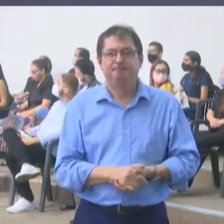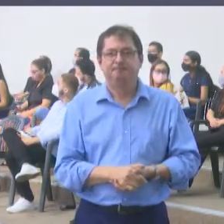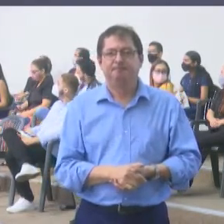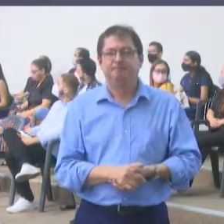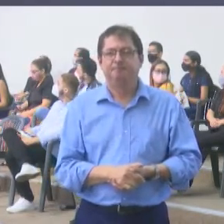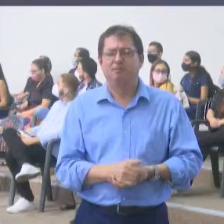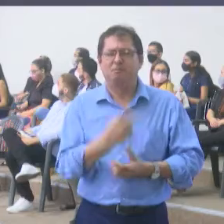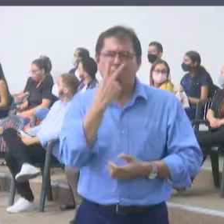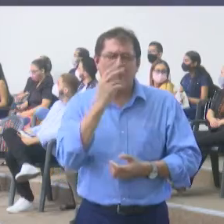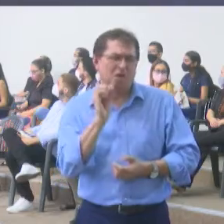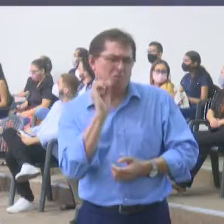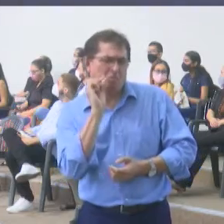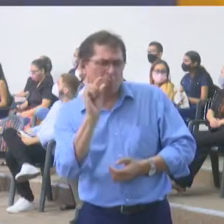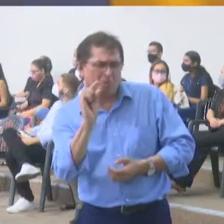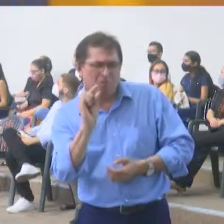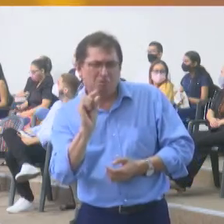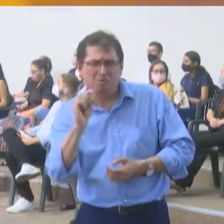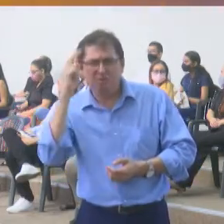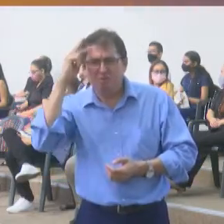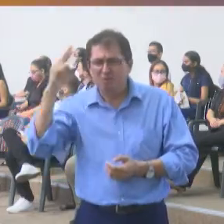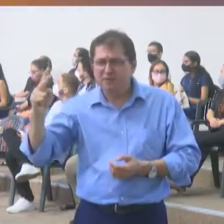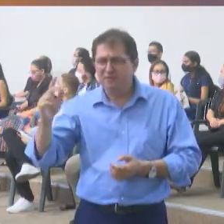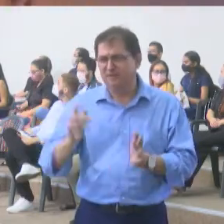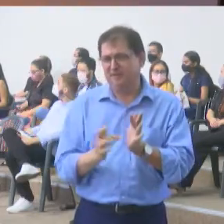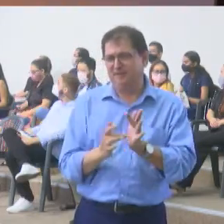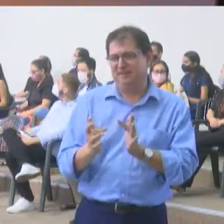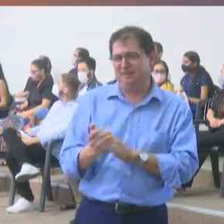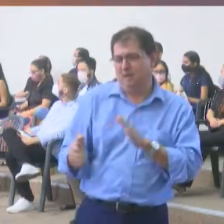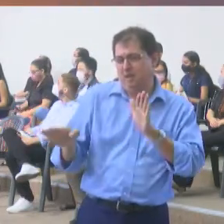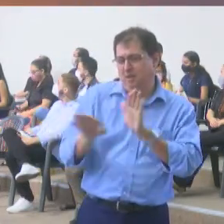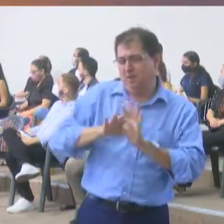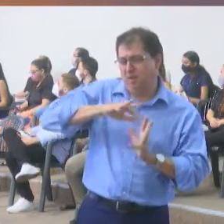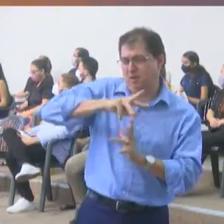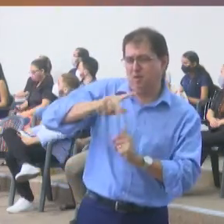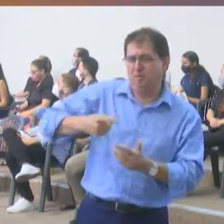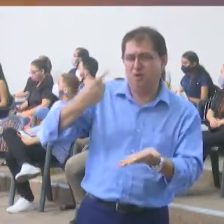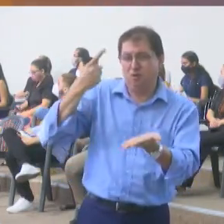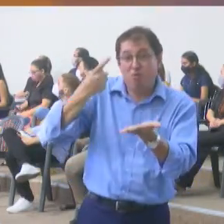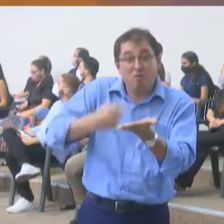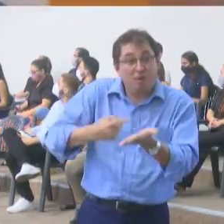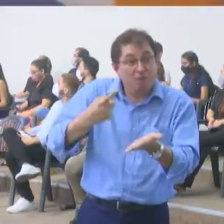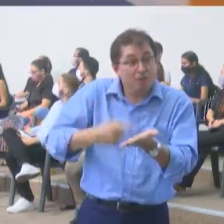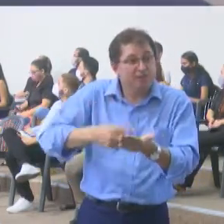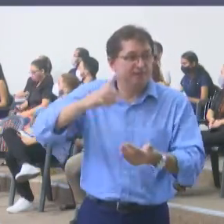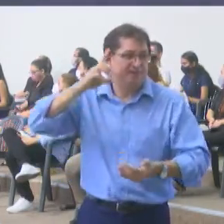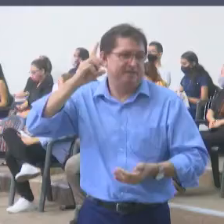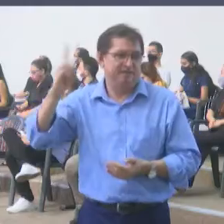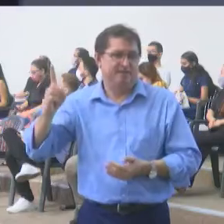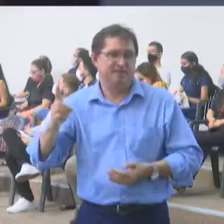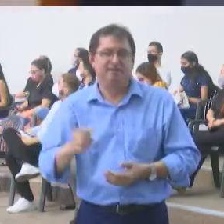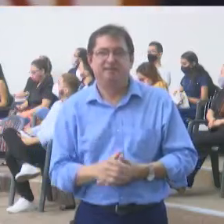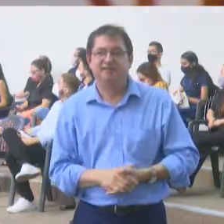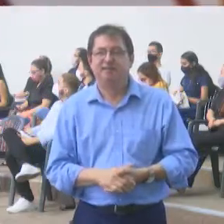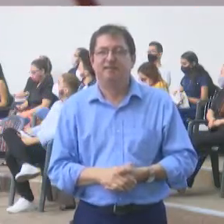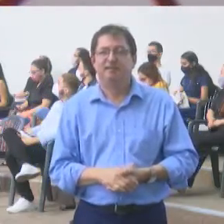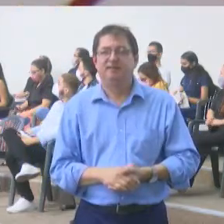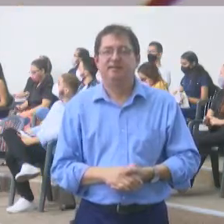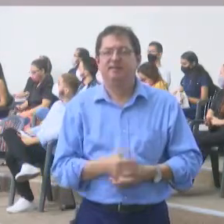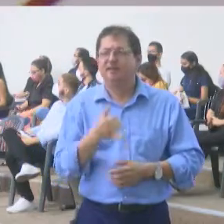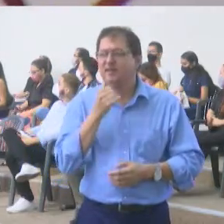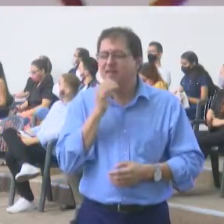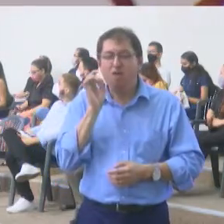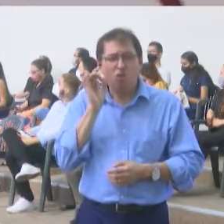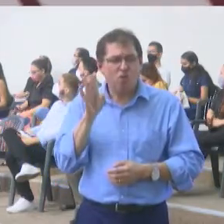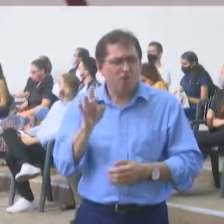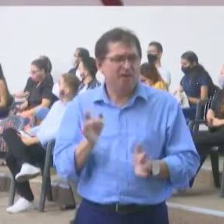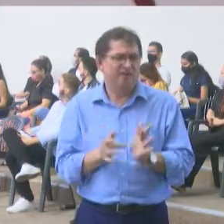de Jesus. Jesus vem ao mundo, e o interessante é que ele vem cumprir um propósito do Pai. E alguém pode dizer, o simples fato de Jesus ter vindo, largado